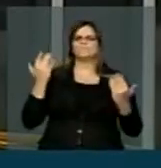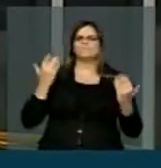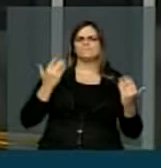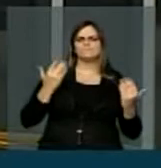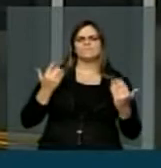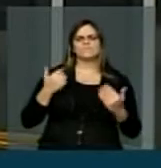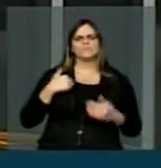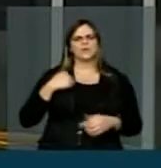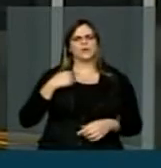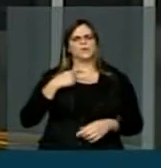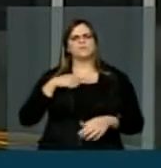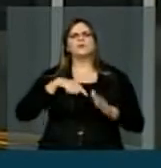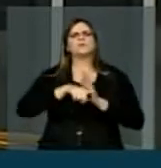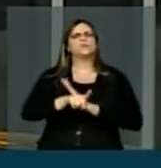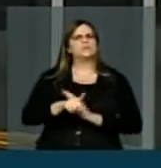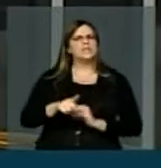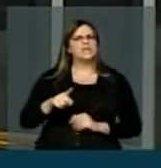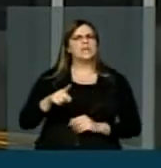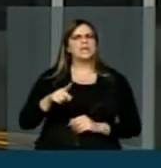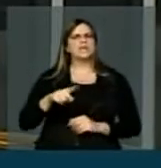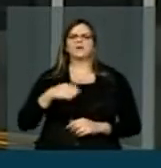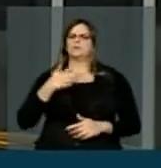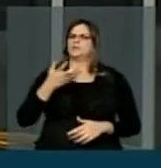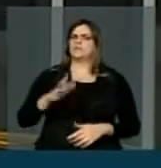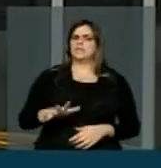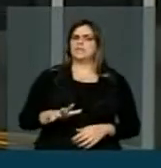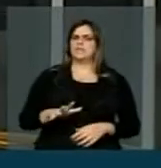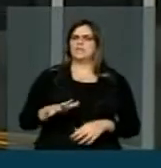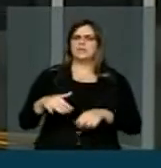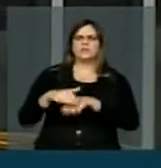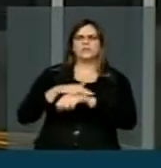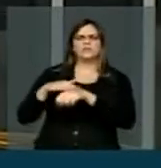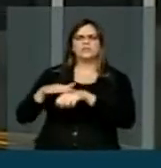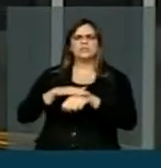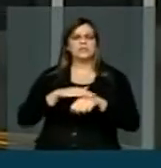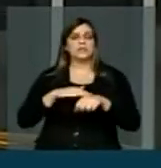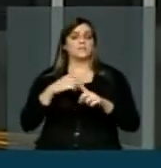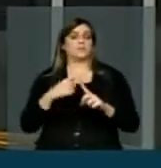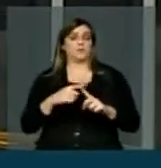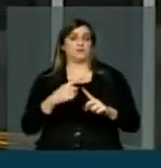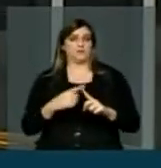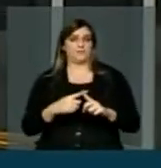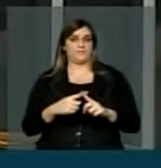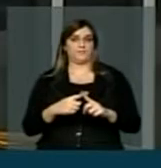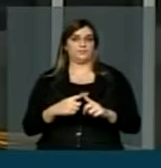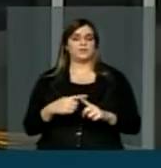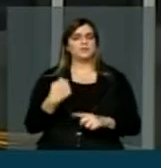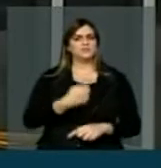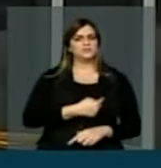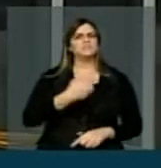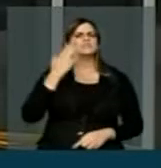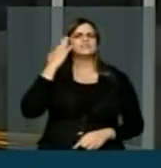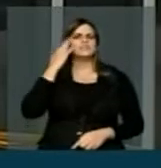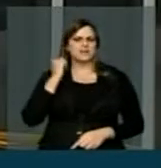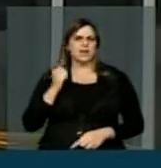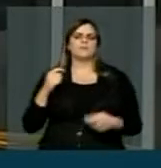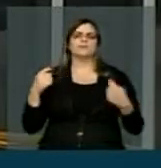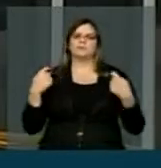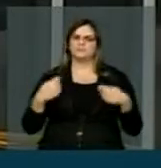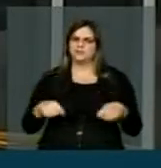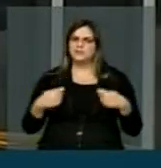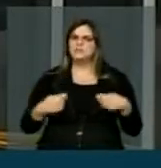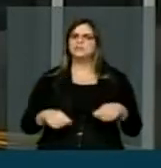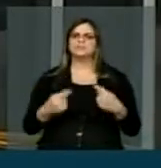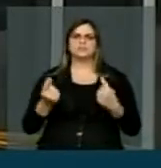questionei neste plenário, juntamente com outros companheiros. Por quê? Porque nós entendemos a necessidade